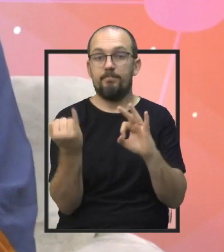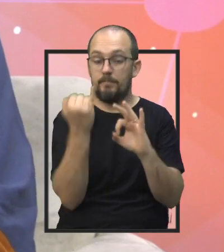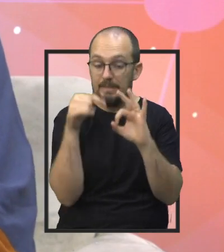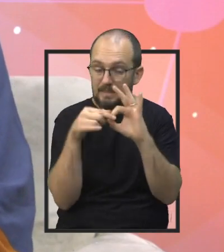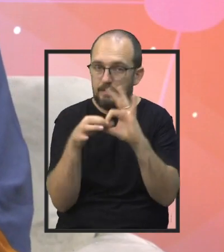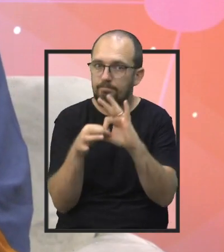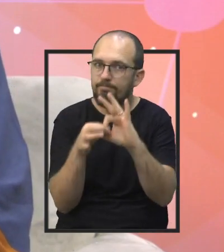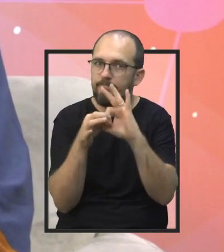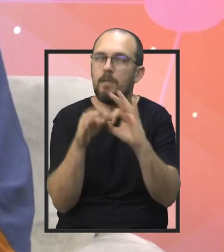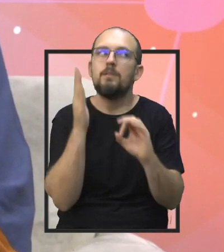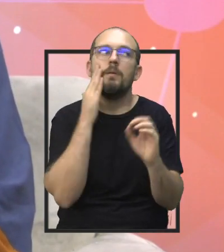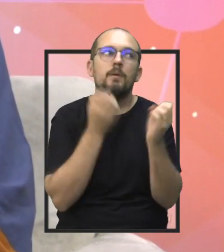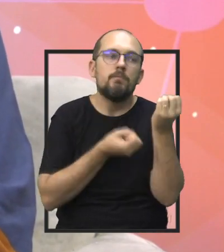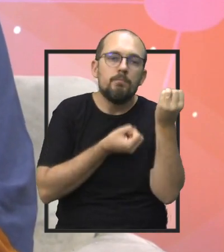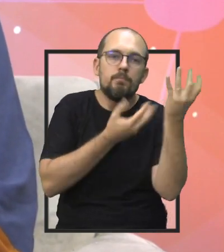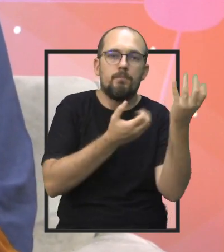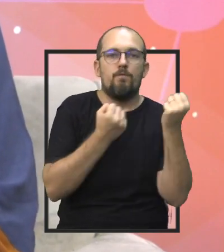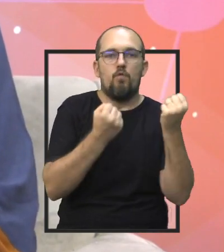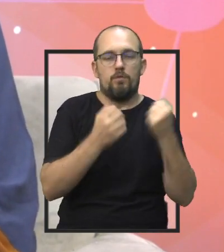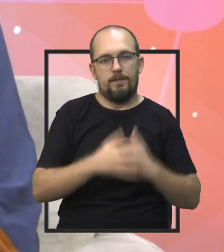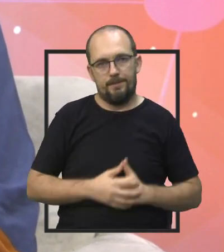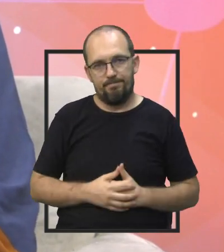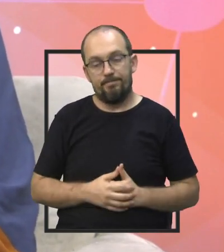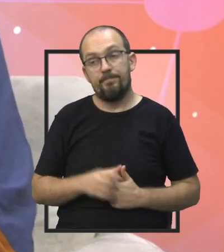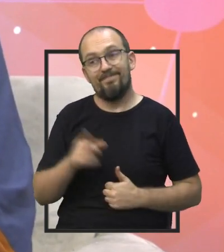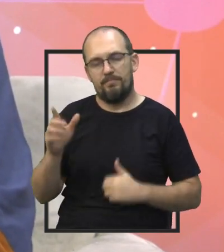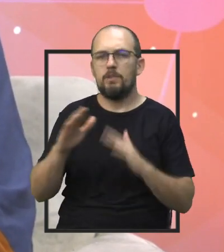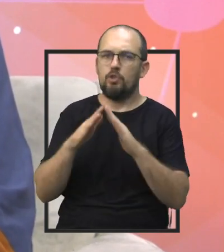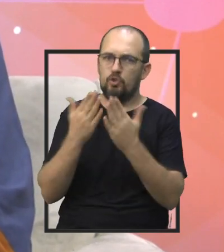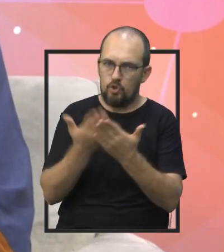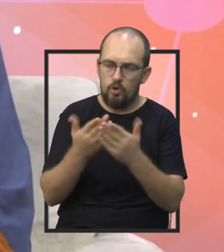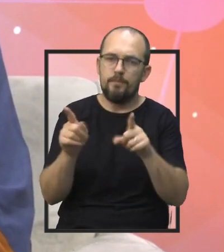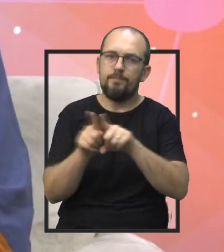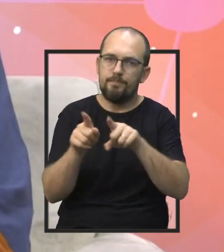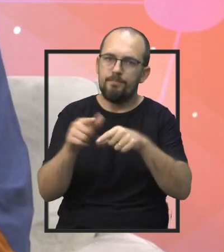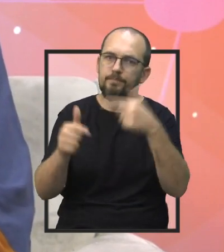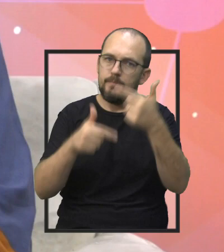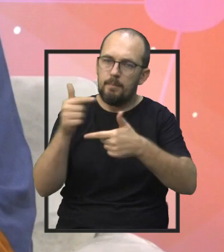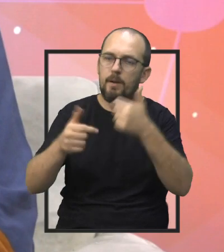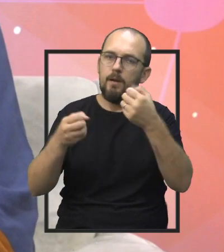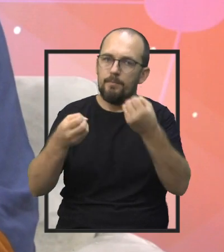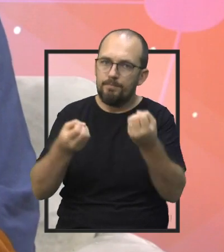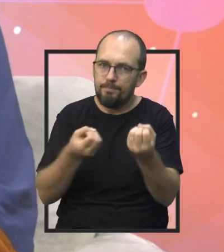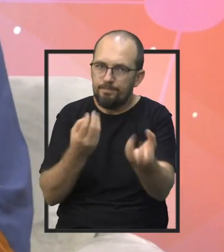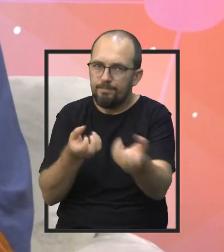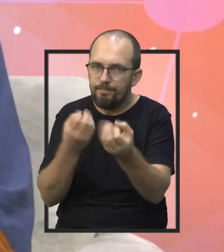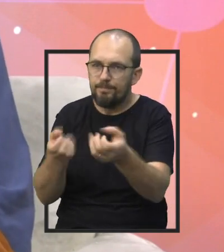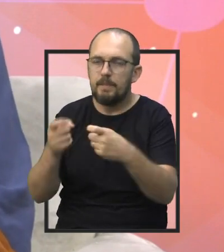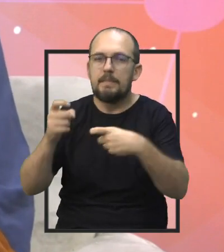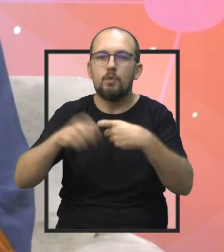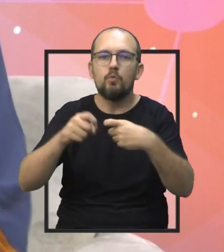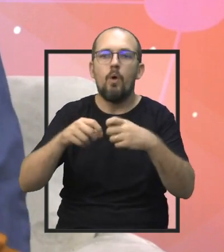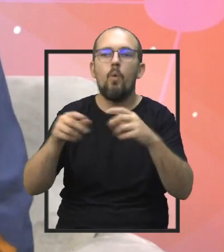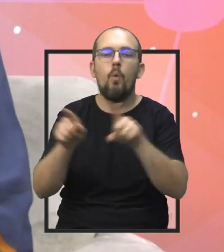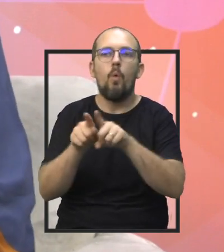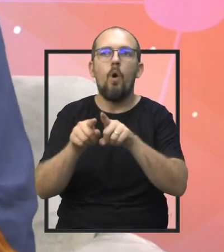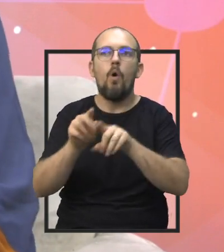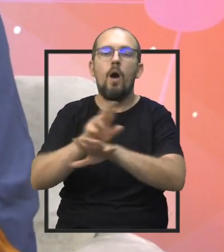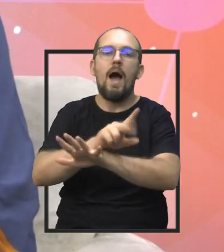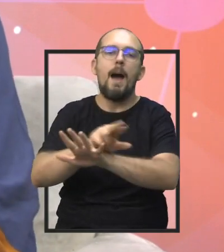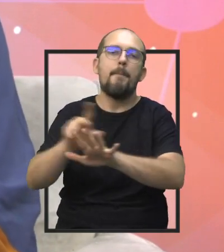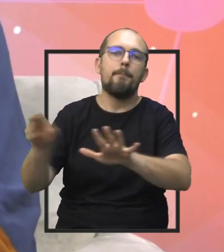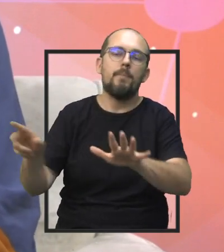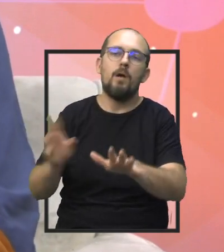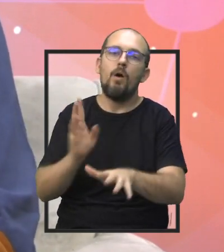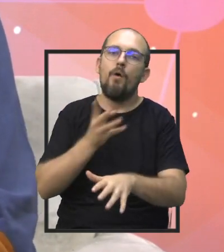essencial também para trazer essa força. E as escolas, claro, trabalharem a educação sexual numa perspectiva, inclusive, mais